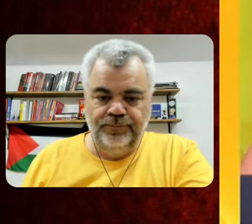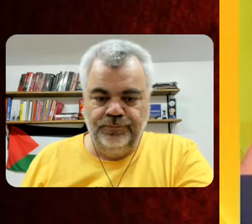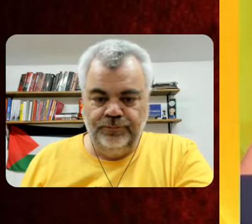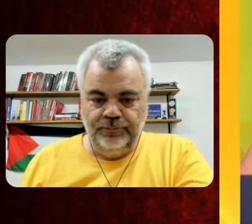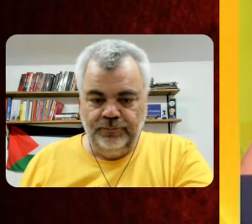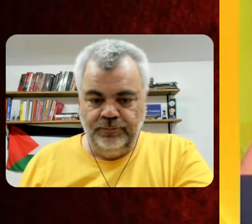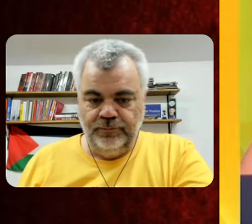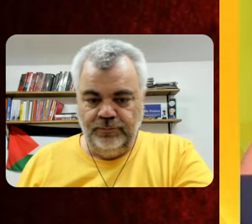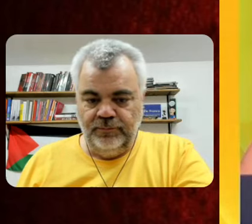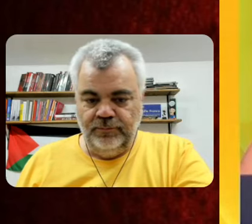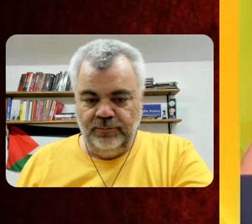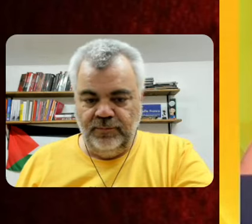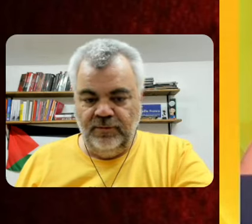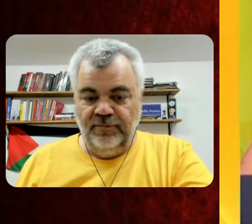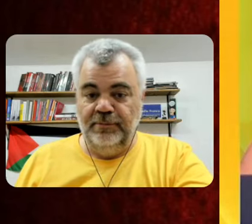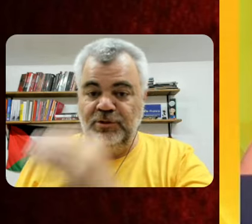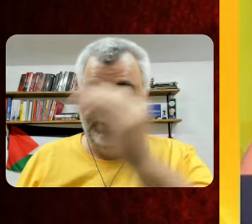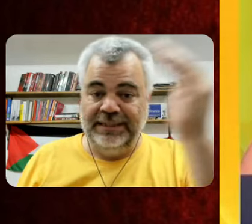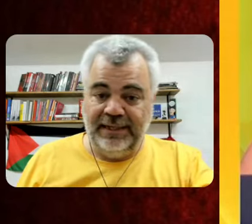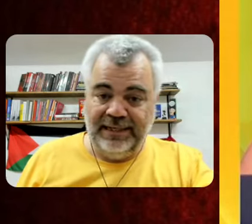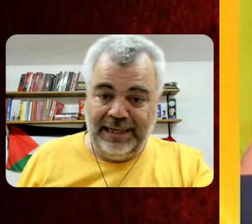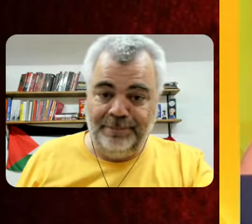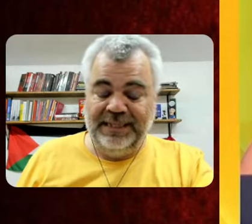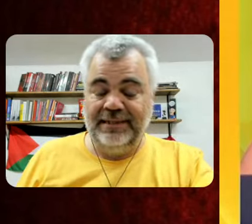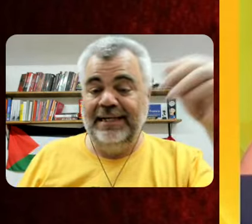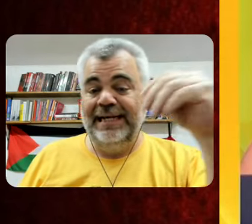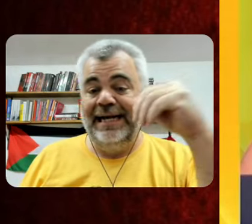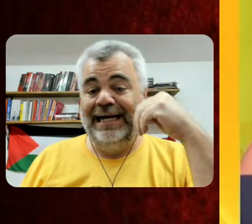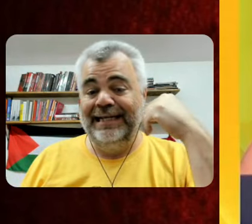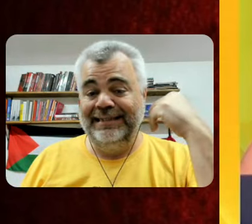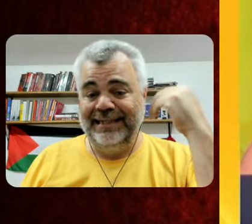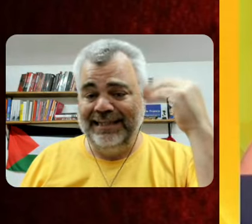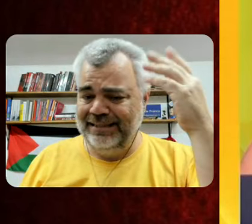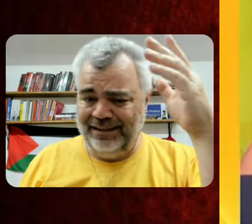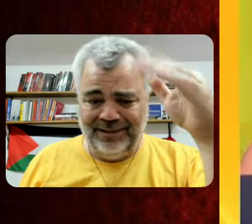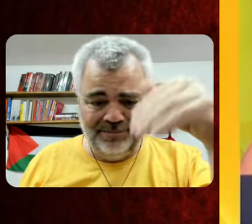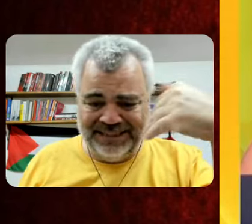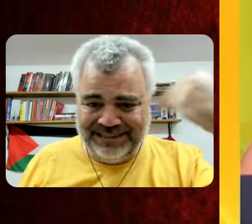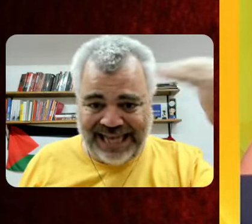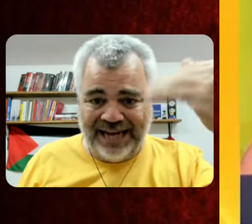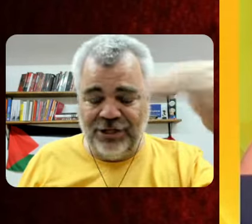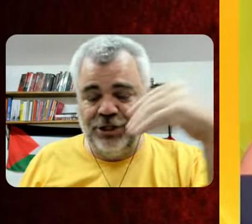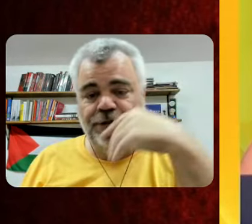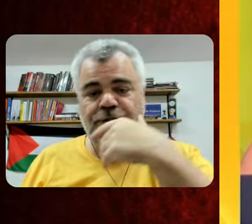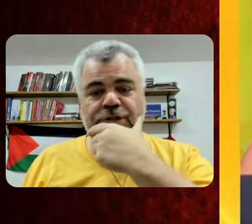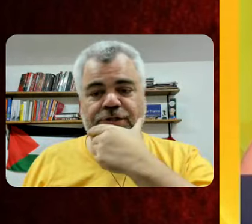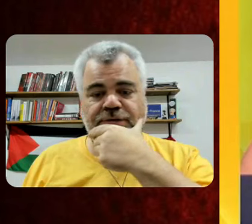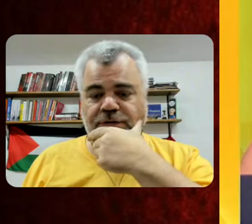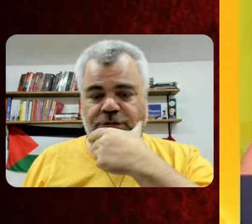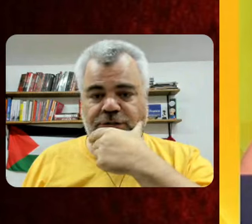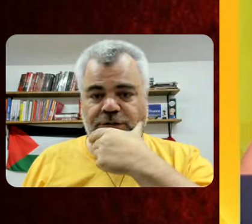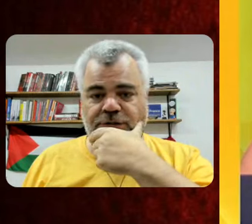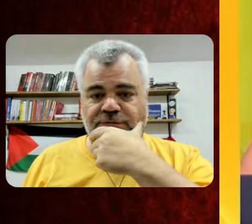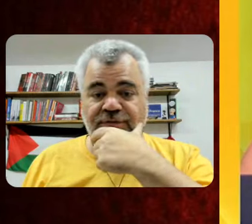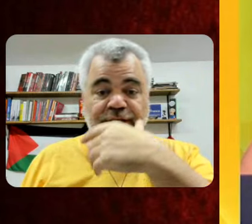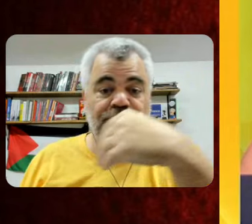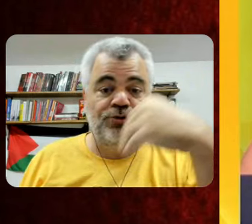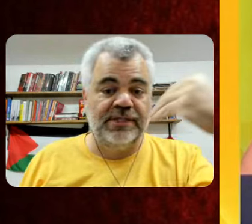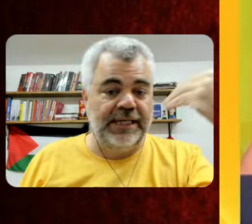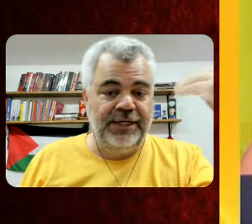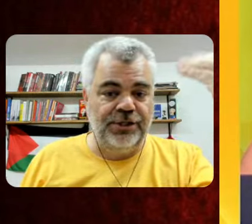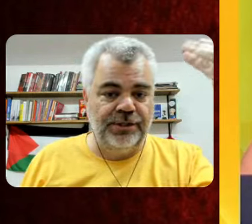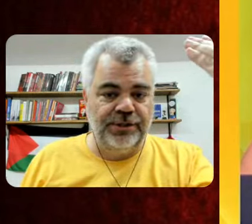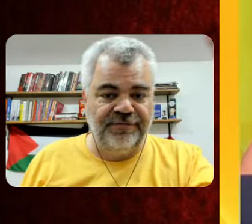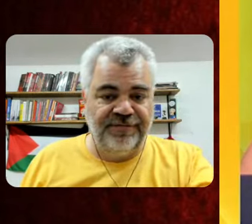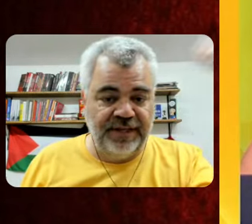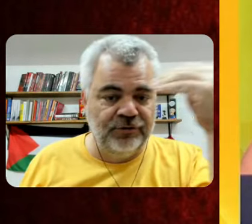foto, gente, aquela foto do Bolsonaro... Vamos metralhar, petralhada. Tem uma série de